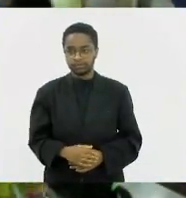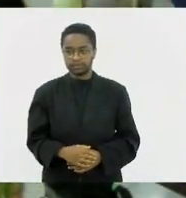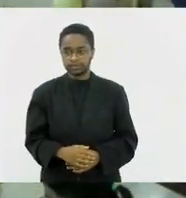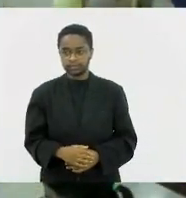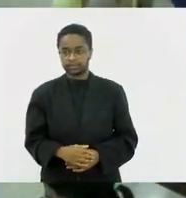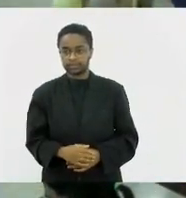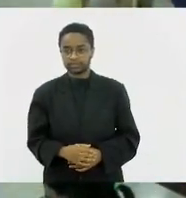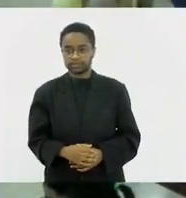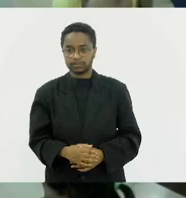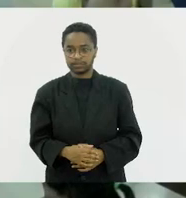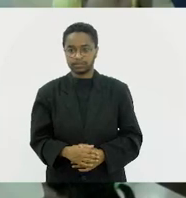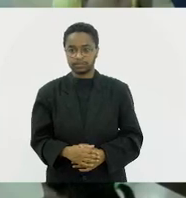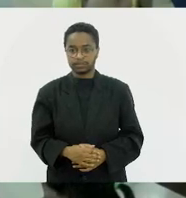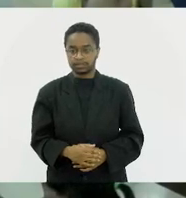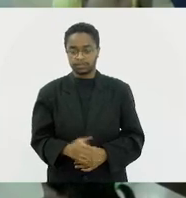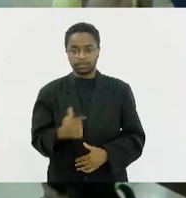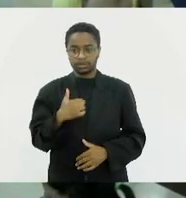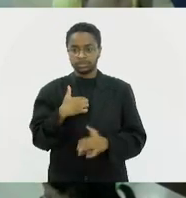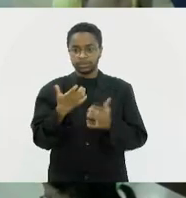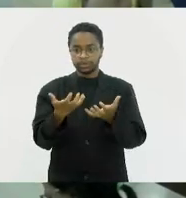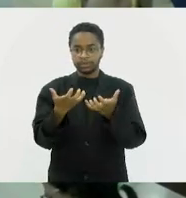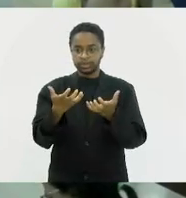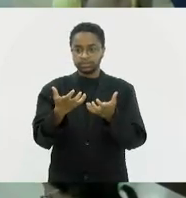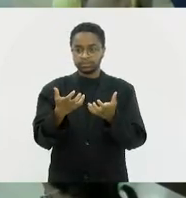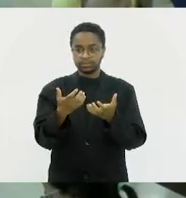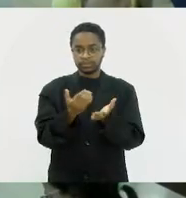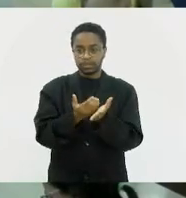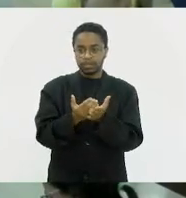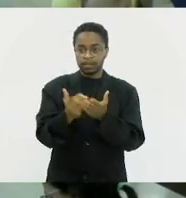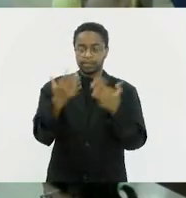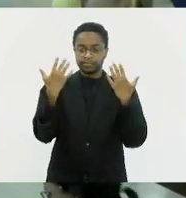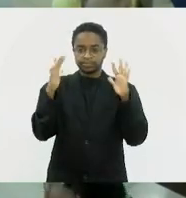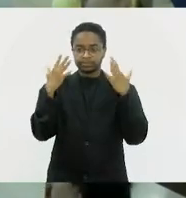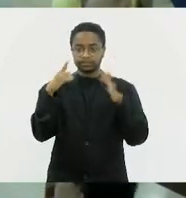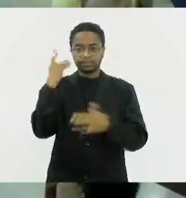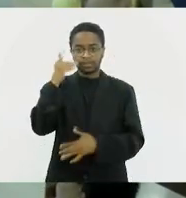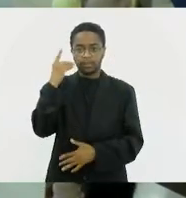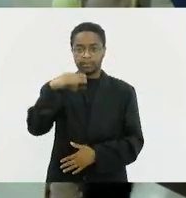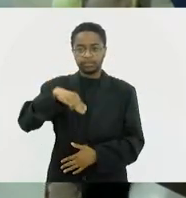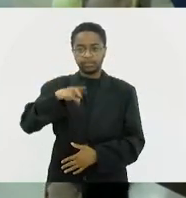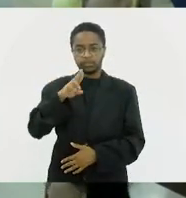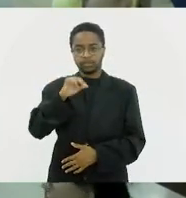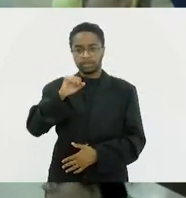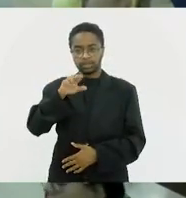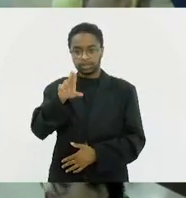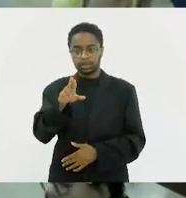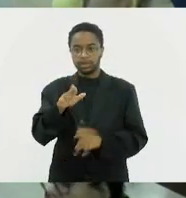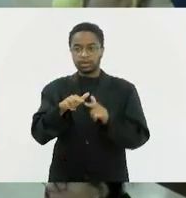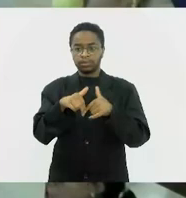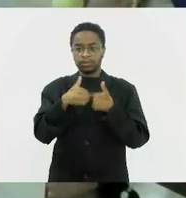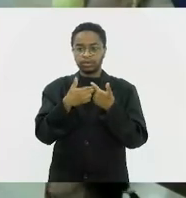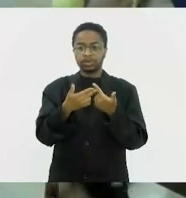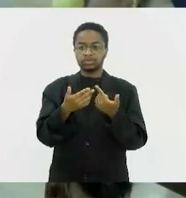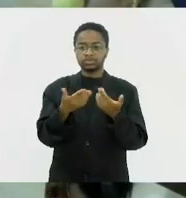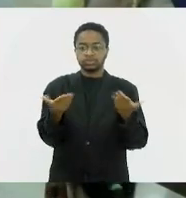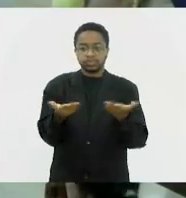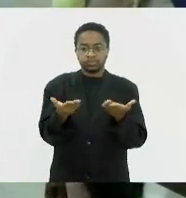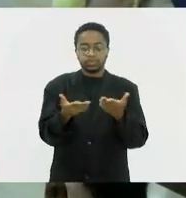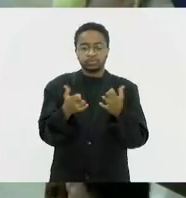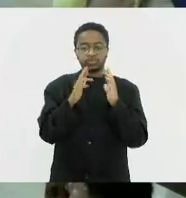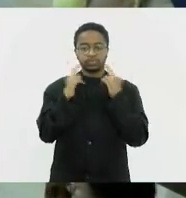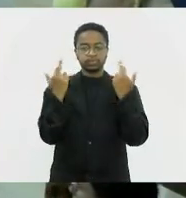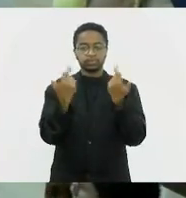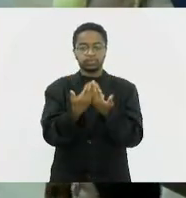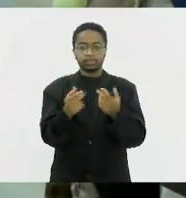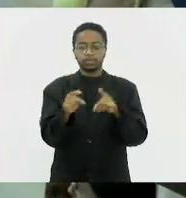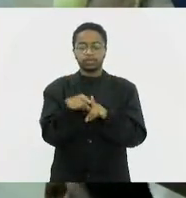Eu gostaria de iniciar parabenizando ao nosso deputado Munir por essa audiência, ao nosso vereador Vampirinho,